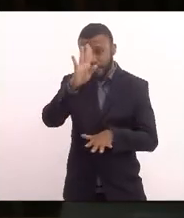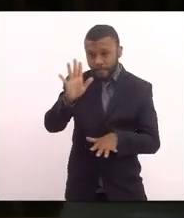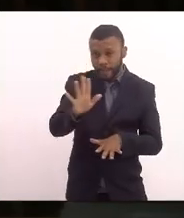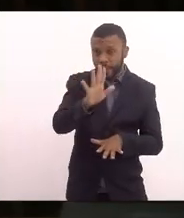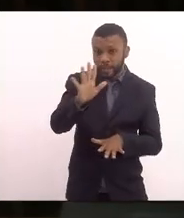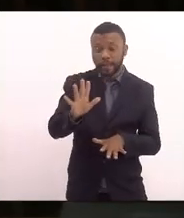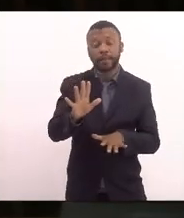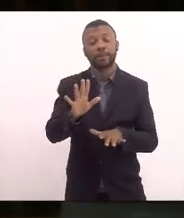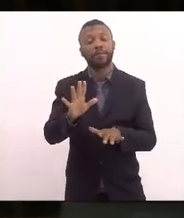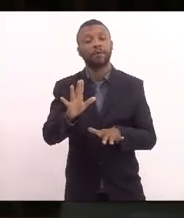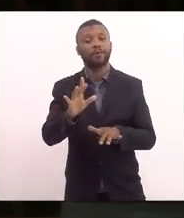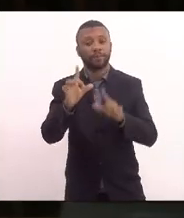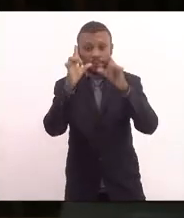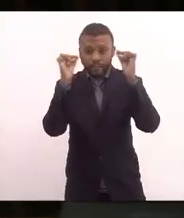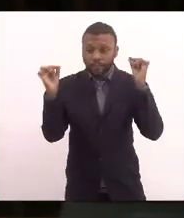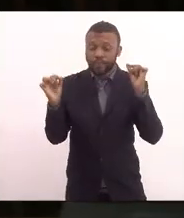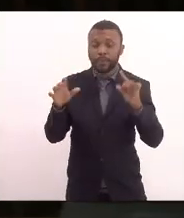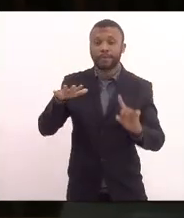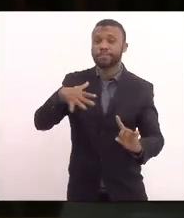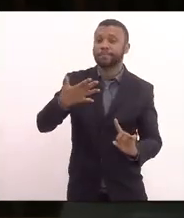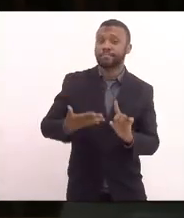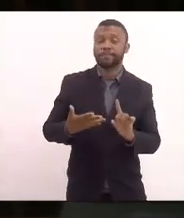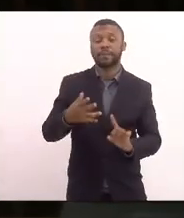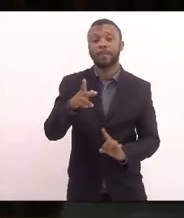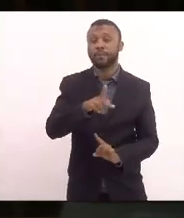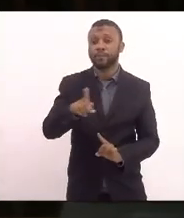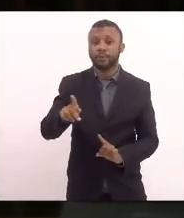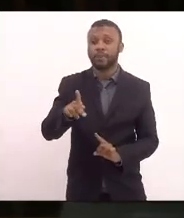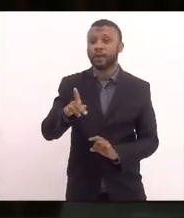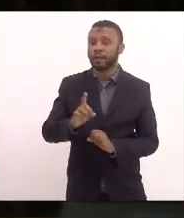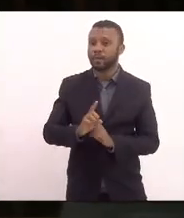à professora doutora Sônia Acioli.